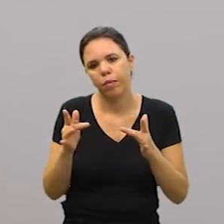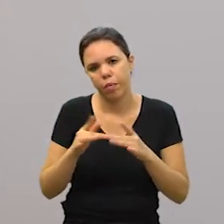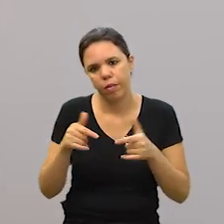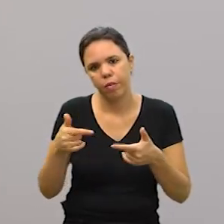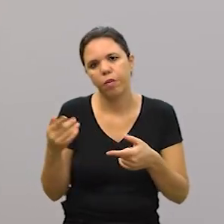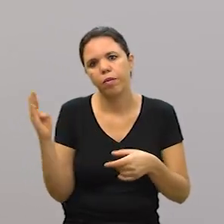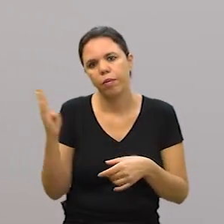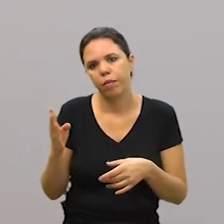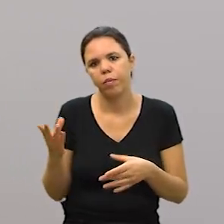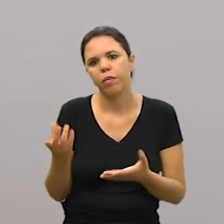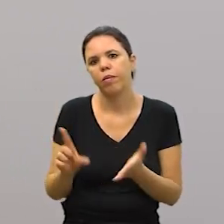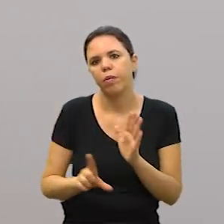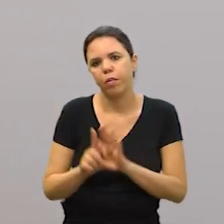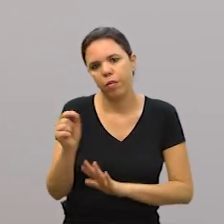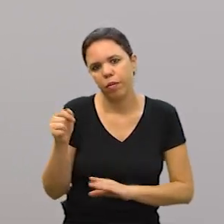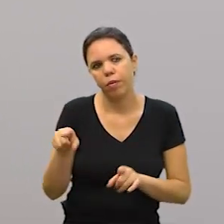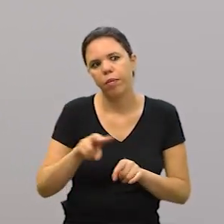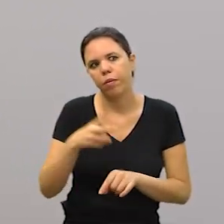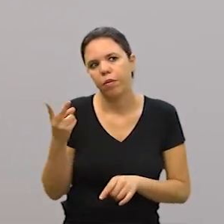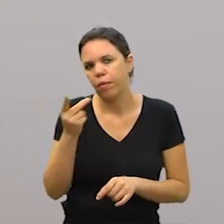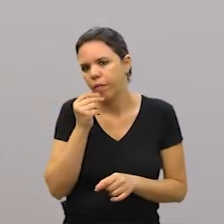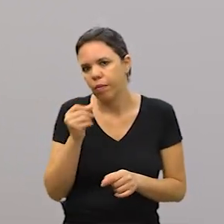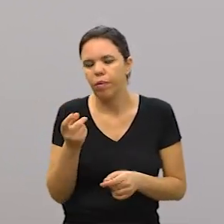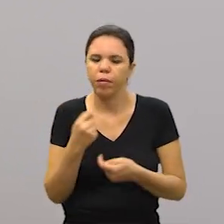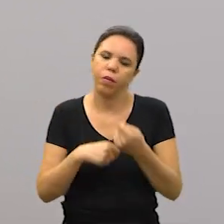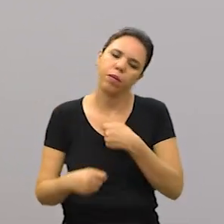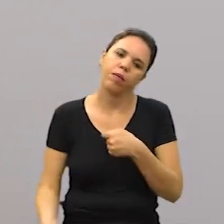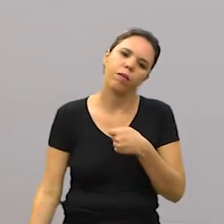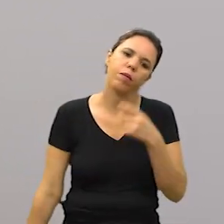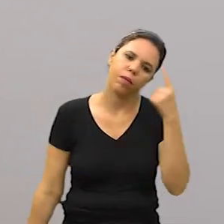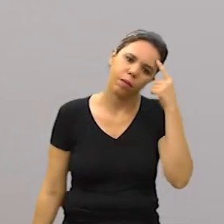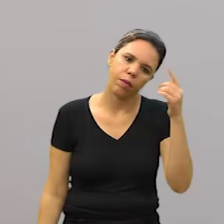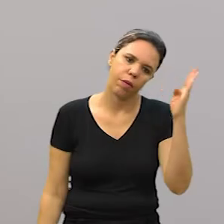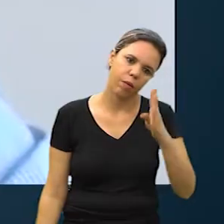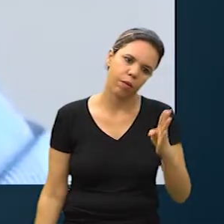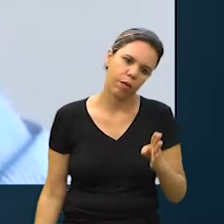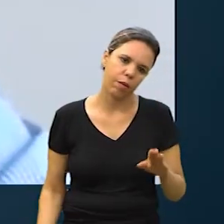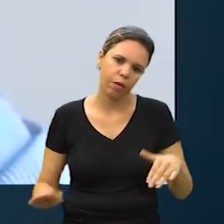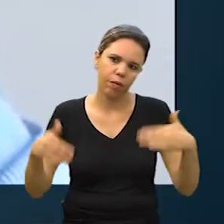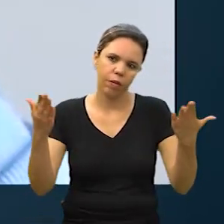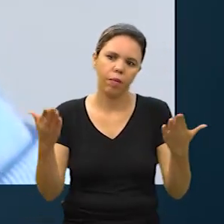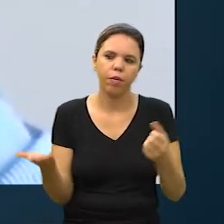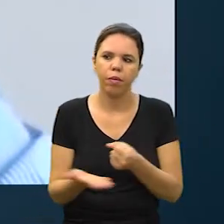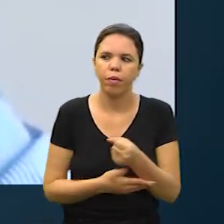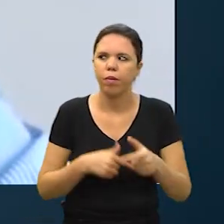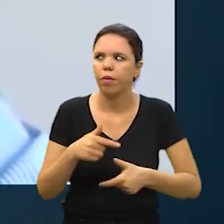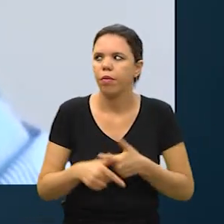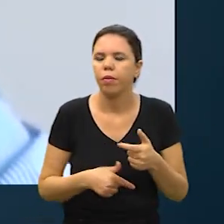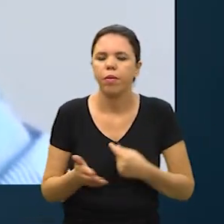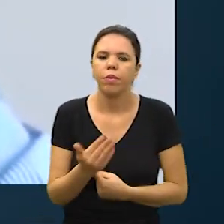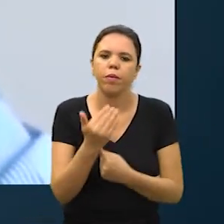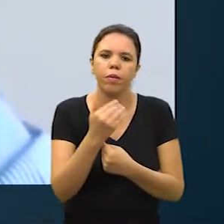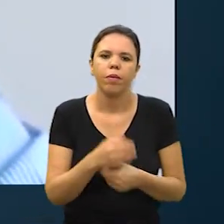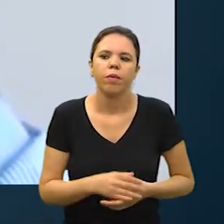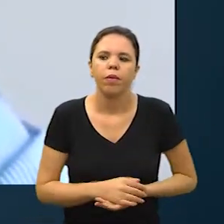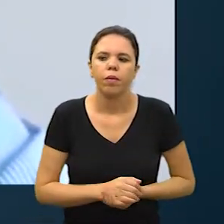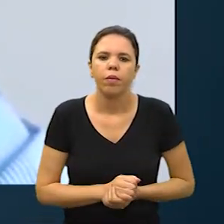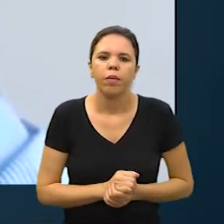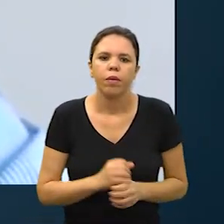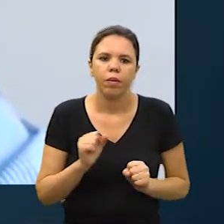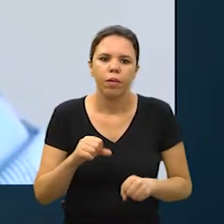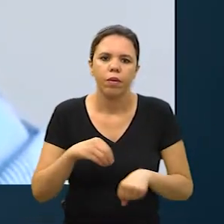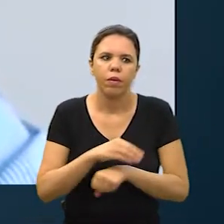ações no Brasil. Então, você pode fazer o contrário, pode ter um bom negócio, uma boa ideia no Brasil, basicamente, quando trabalha com tecnologia, você